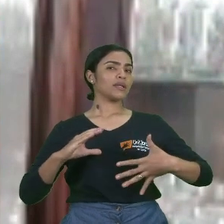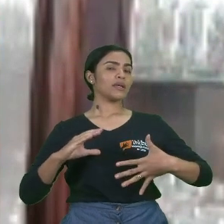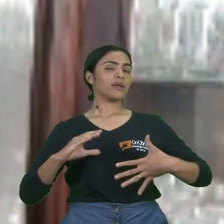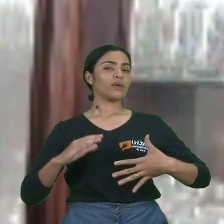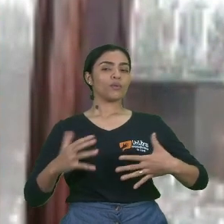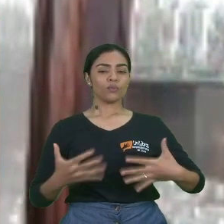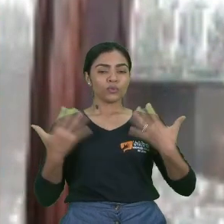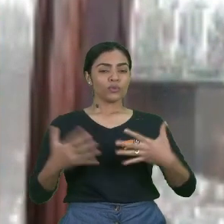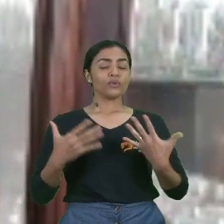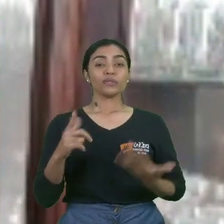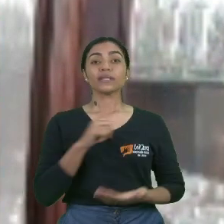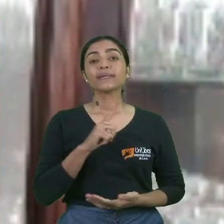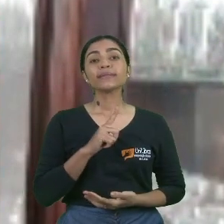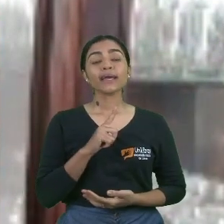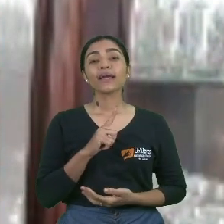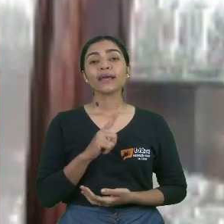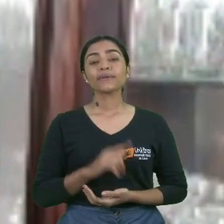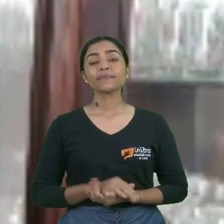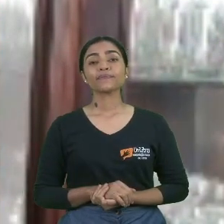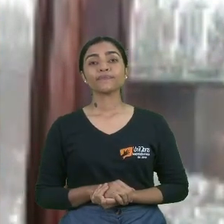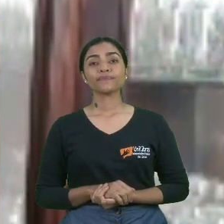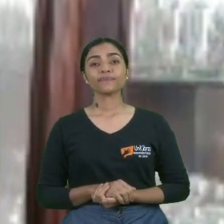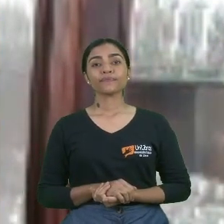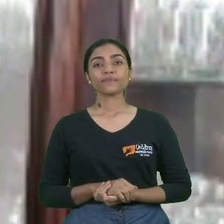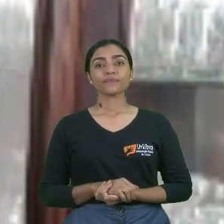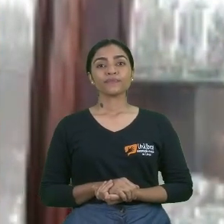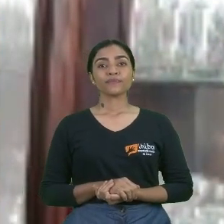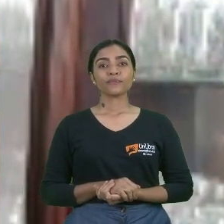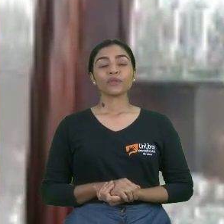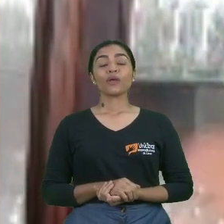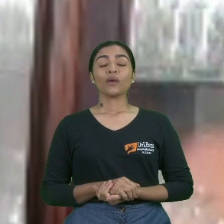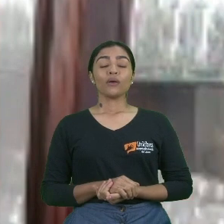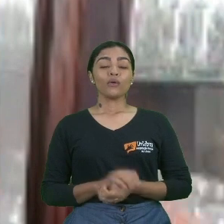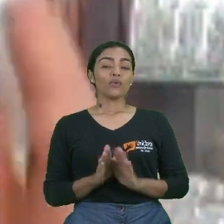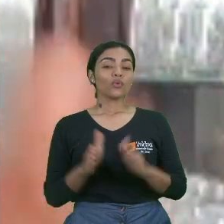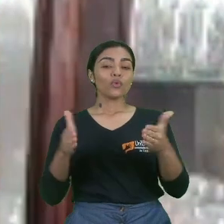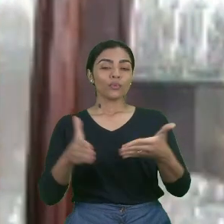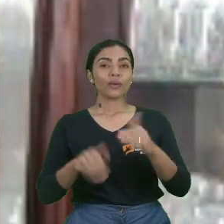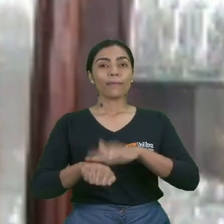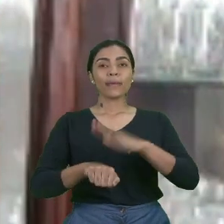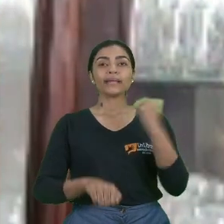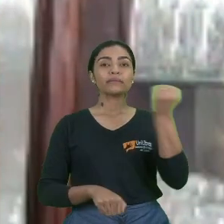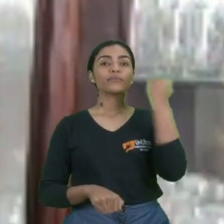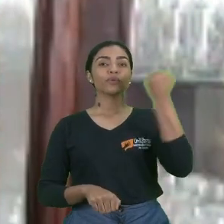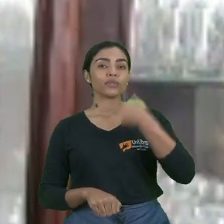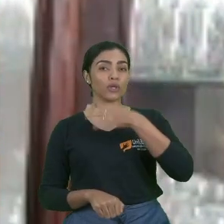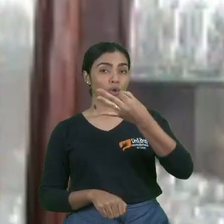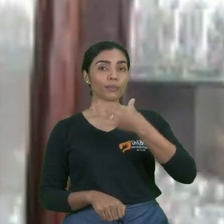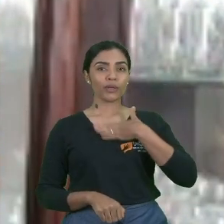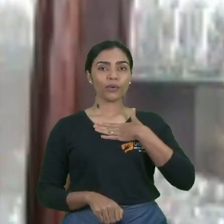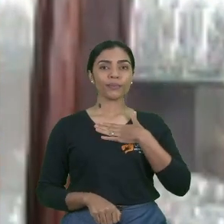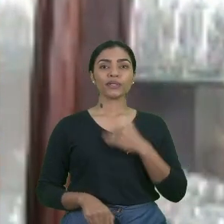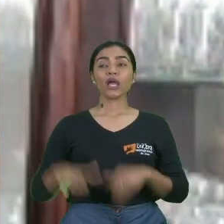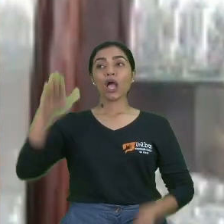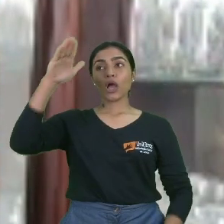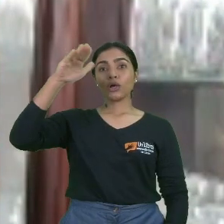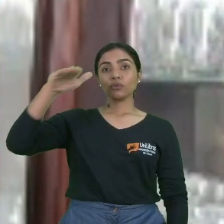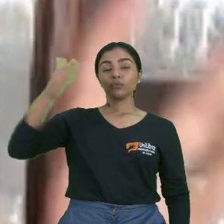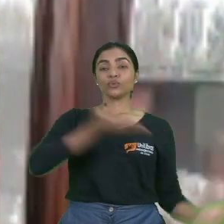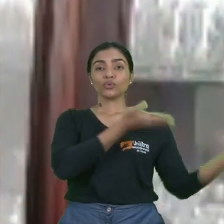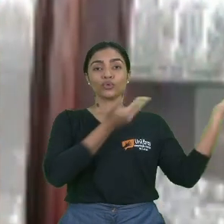o filão dos mais importantes que são os valores as crianças Então o que é que conta com pesquisa procuramos